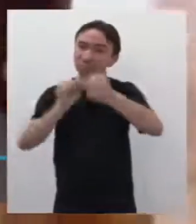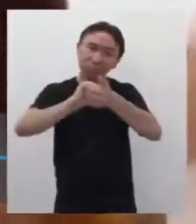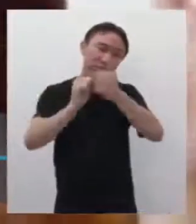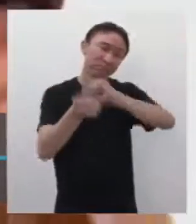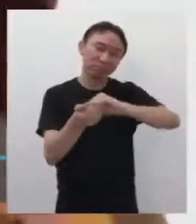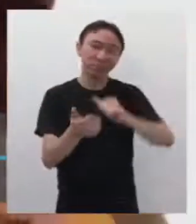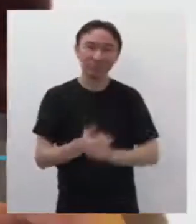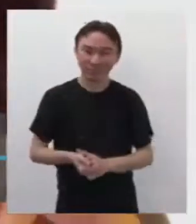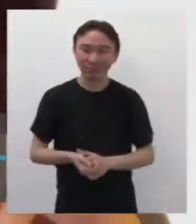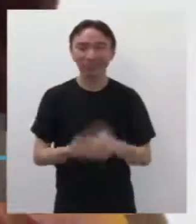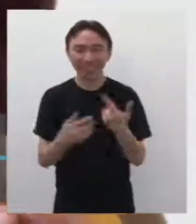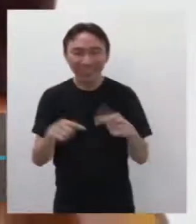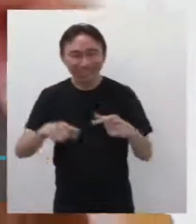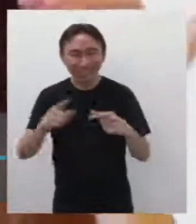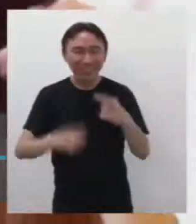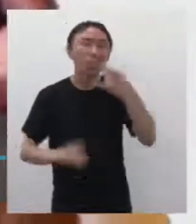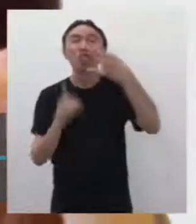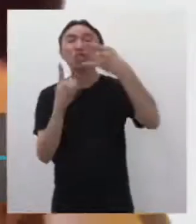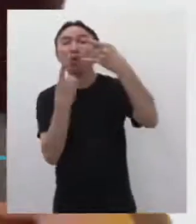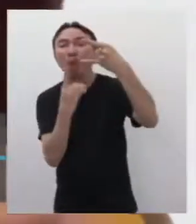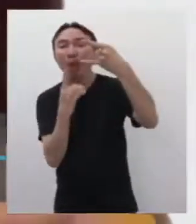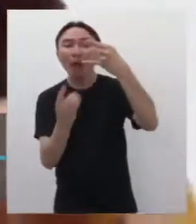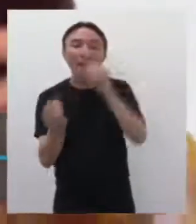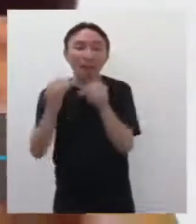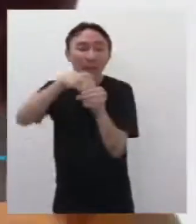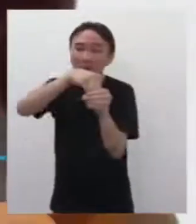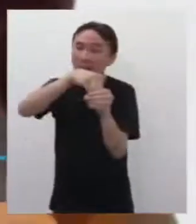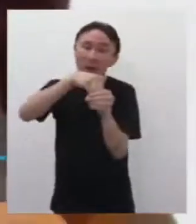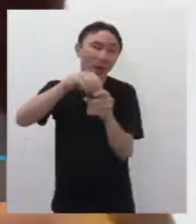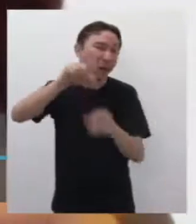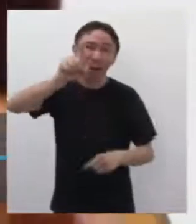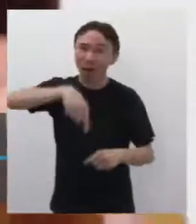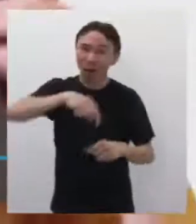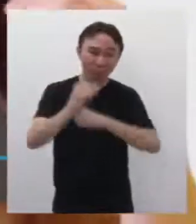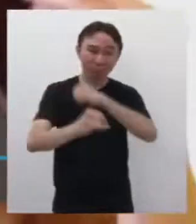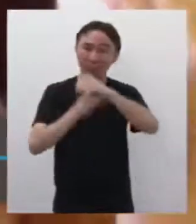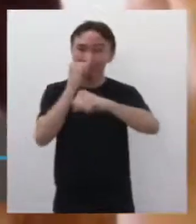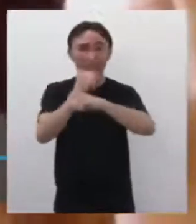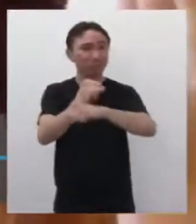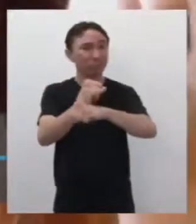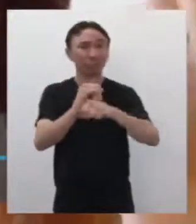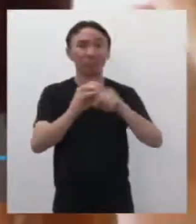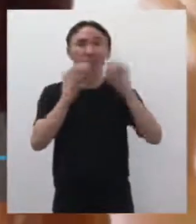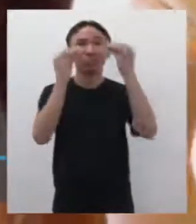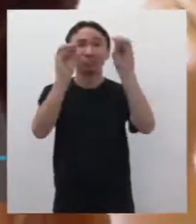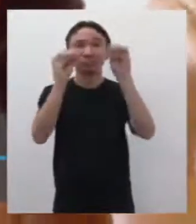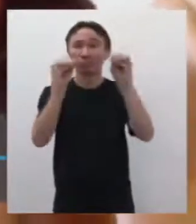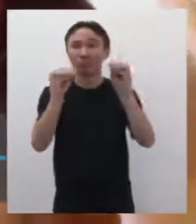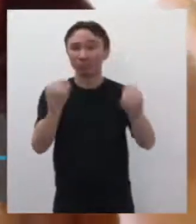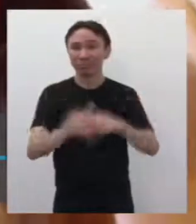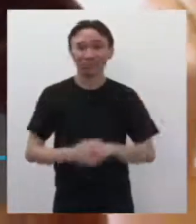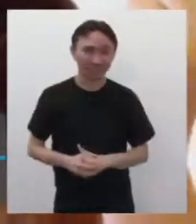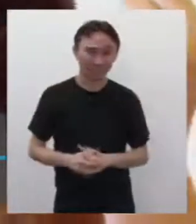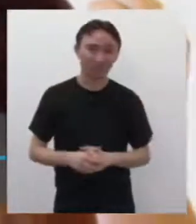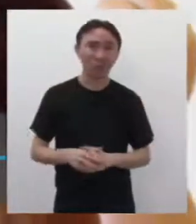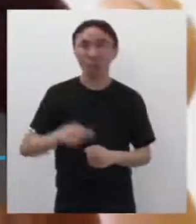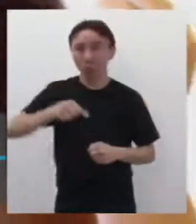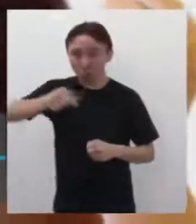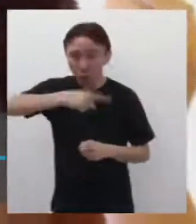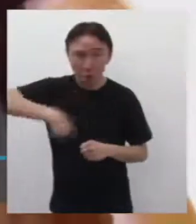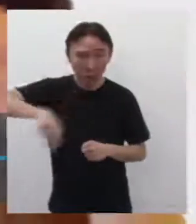está online, como a Júlia falou. Eles são essencialmente assim, o nosso grosso de conteúdo são videoaulas, que é o que a